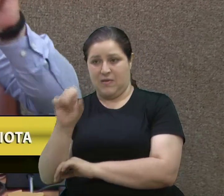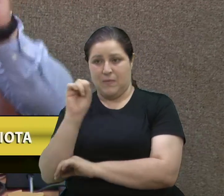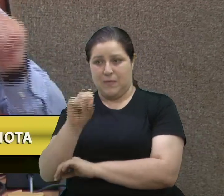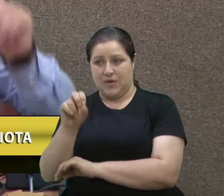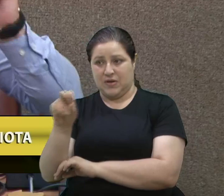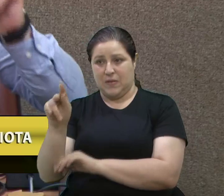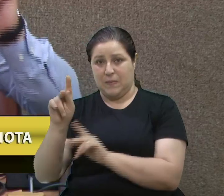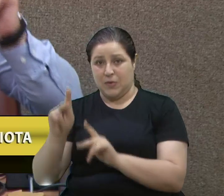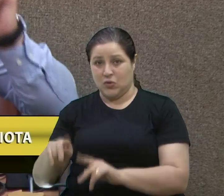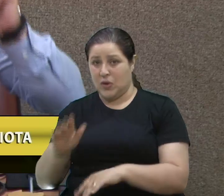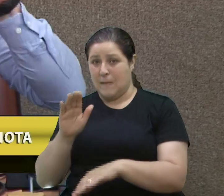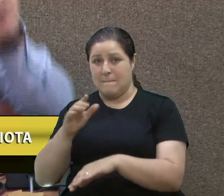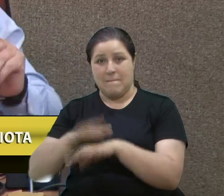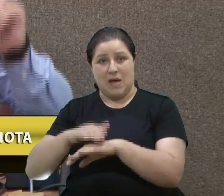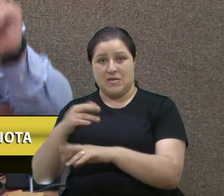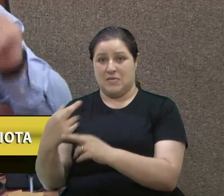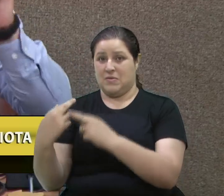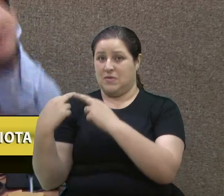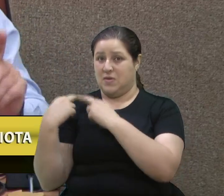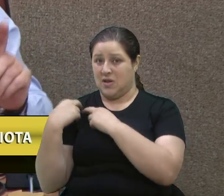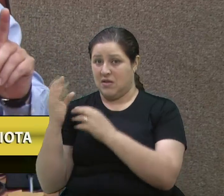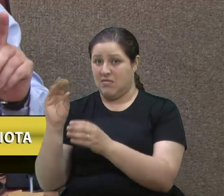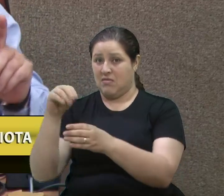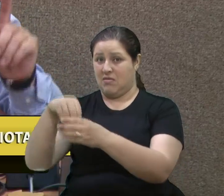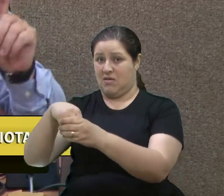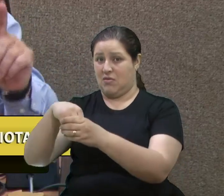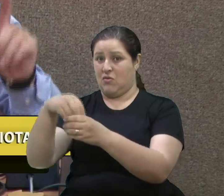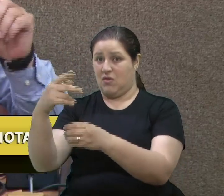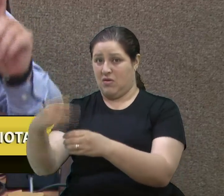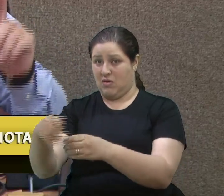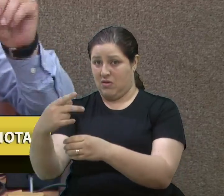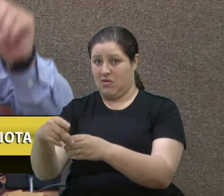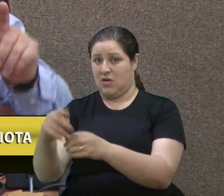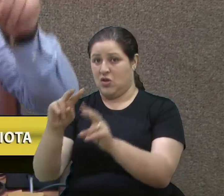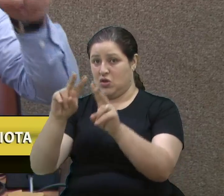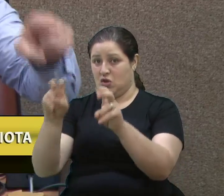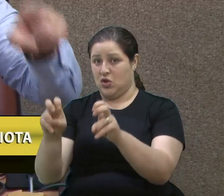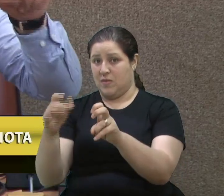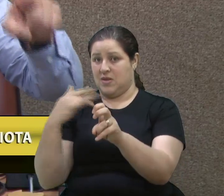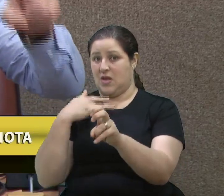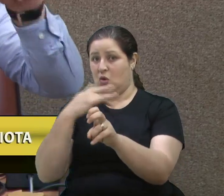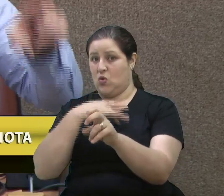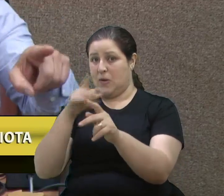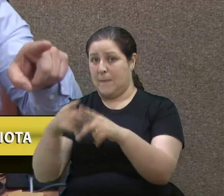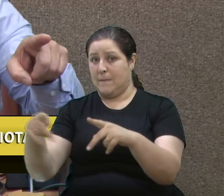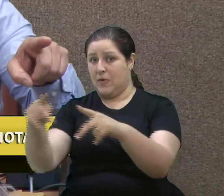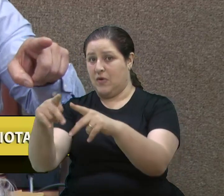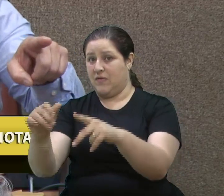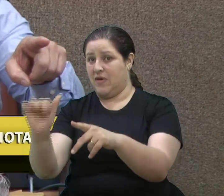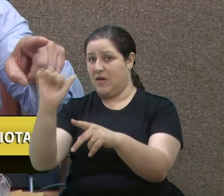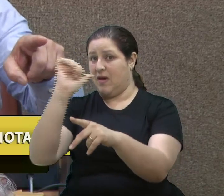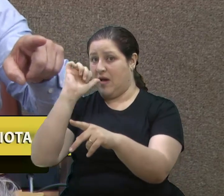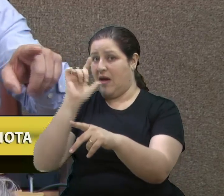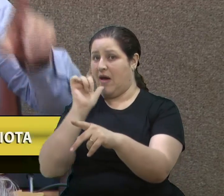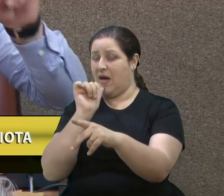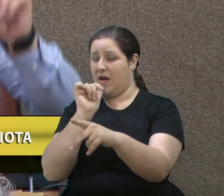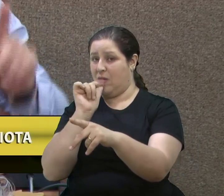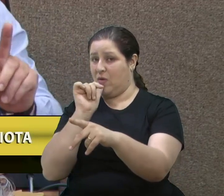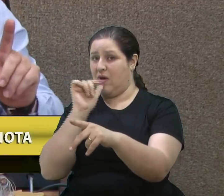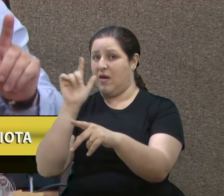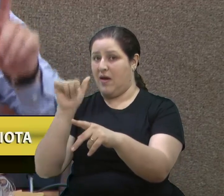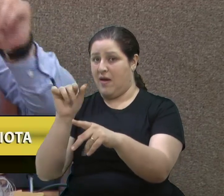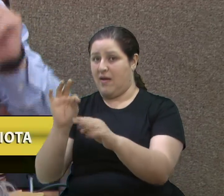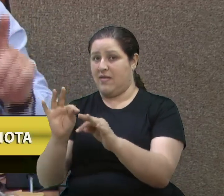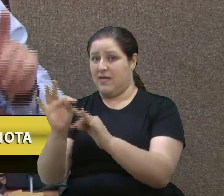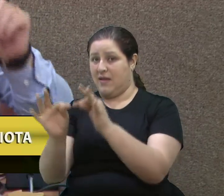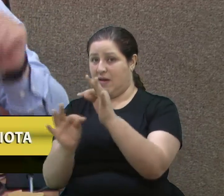têm mais responsabilidade dentro do SAMAI, com o que diz respeito à saúde do povo que bebe a água, que são os